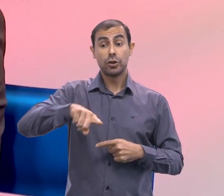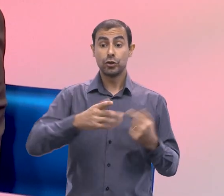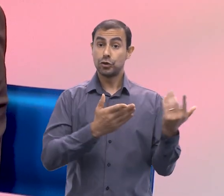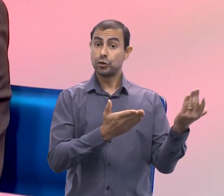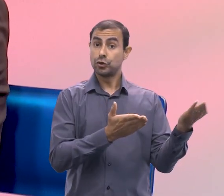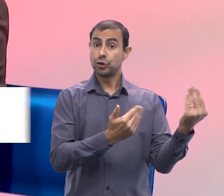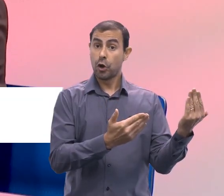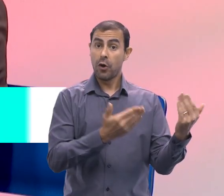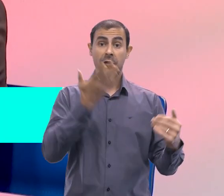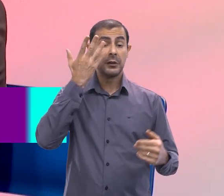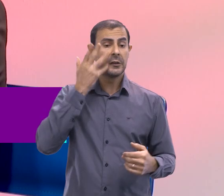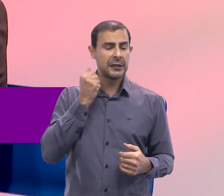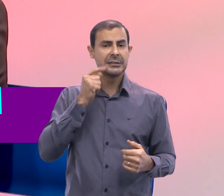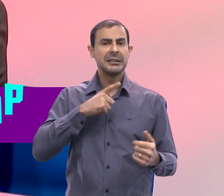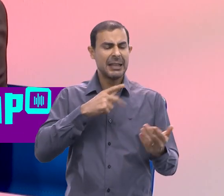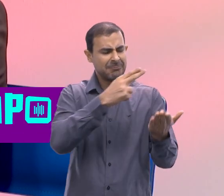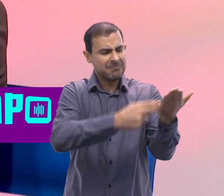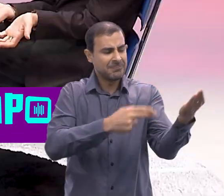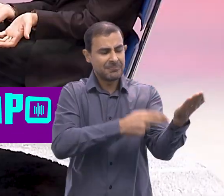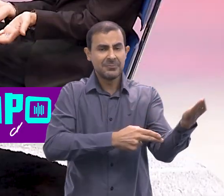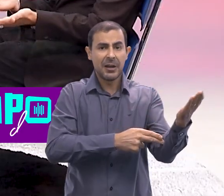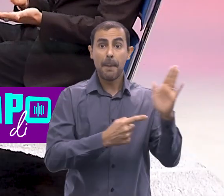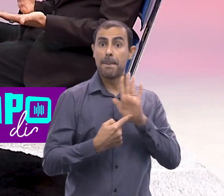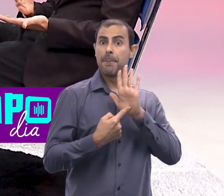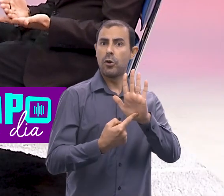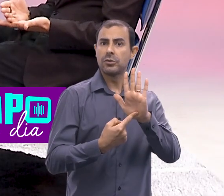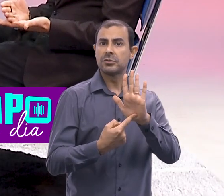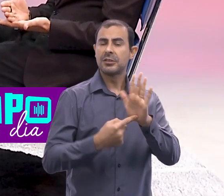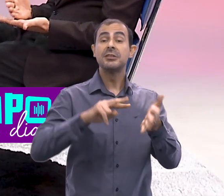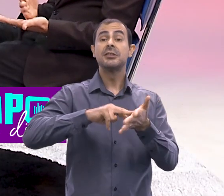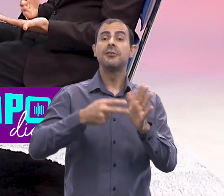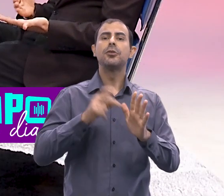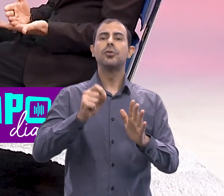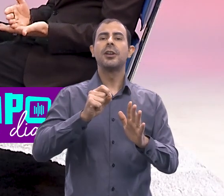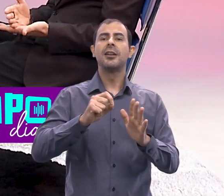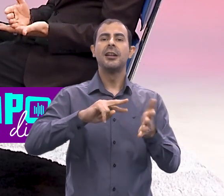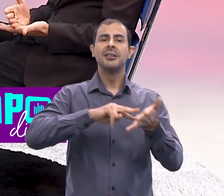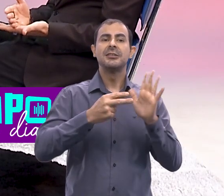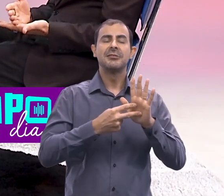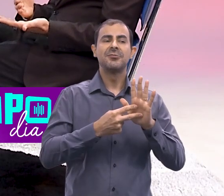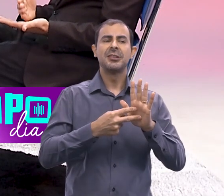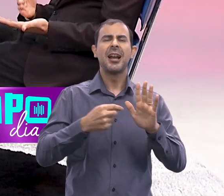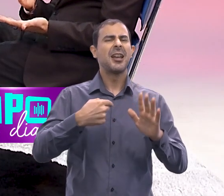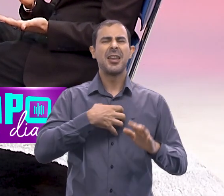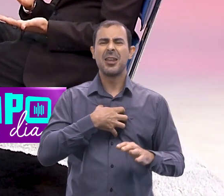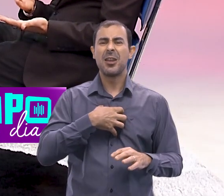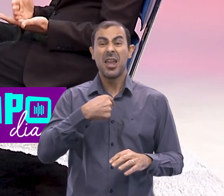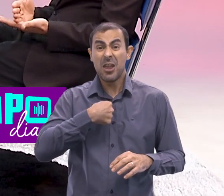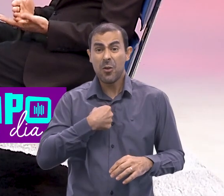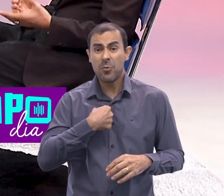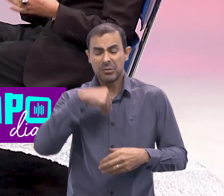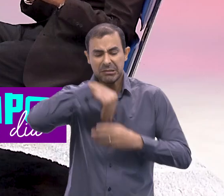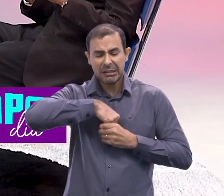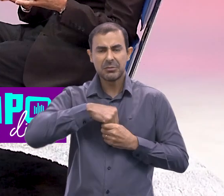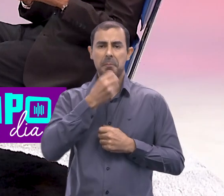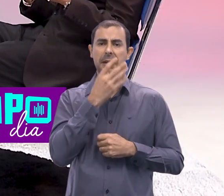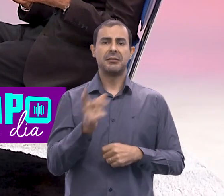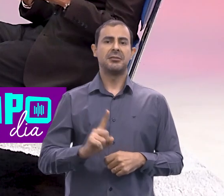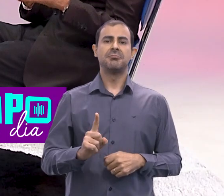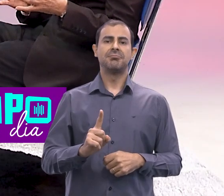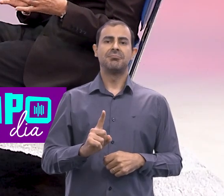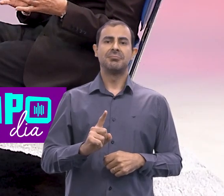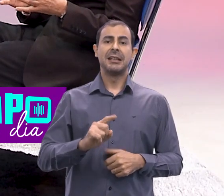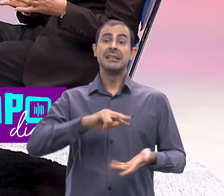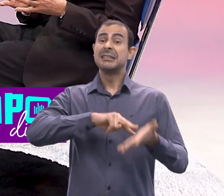se mutilando e ele expressa, mostra isso aí, o que ele está dizendo? Alguma coisa não está bem. Ele está pedindo socorro, ainda